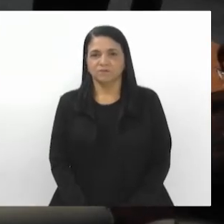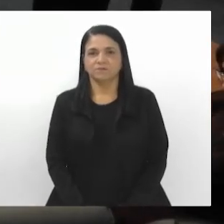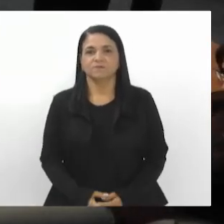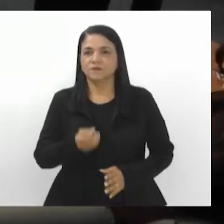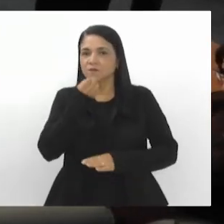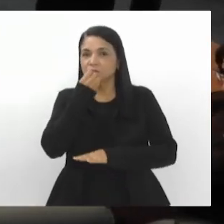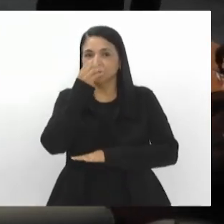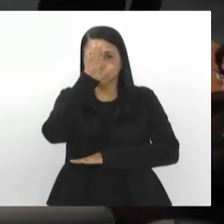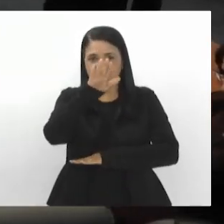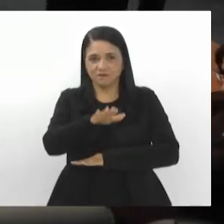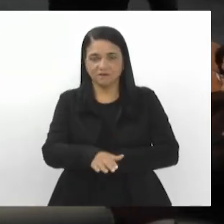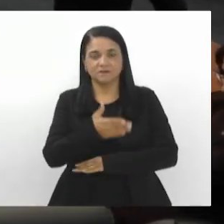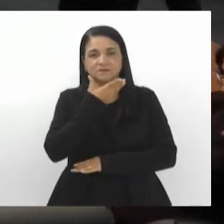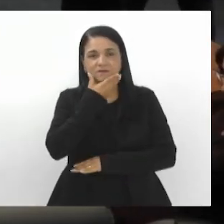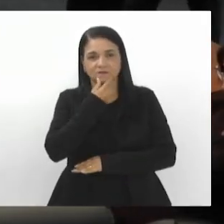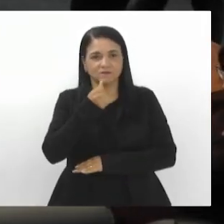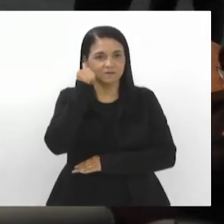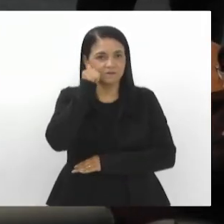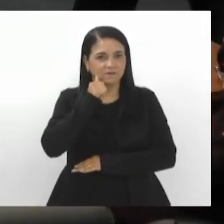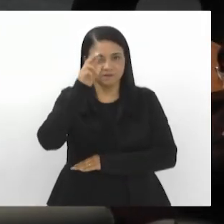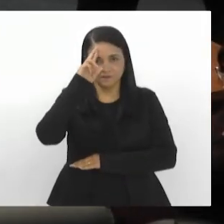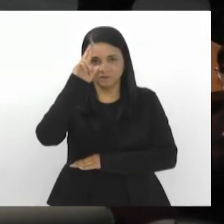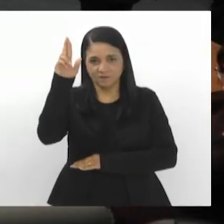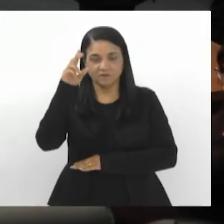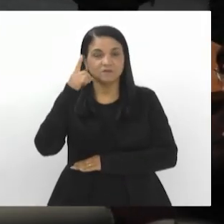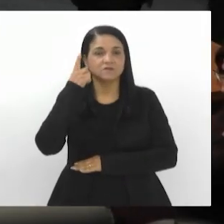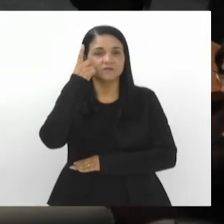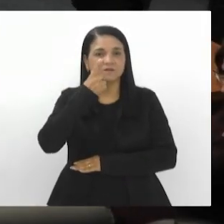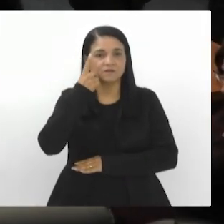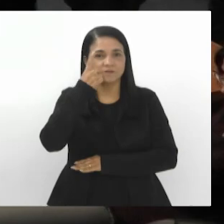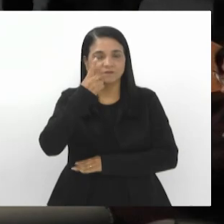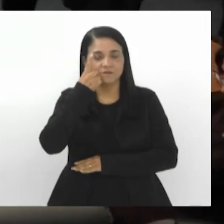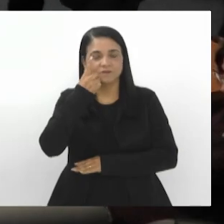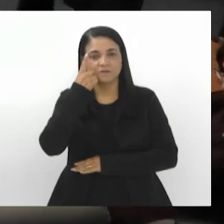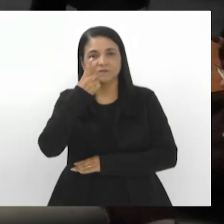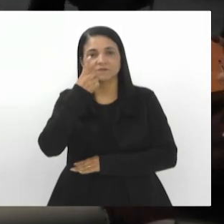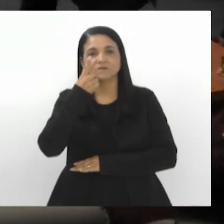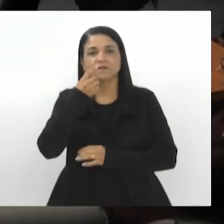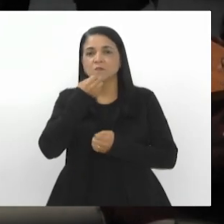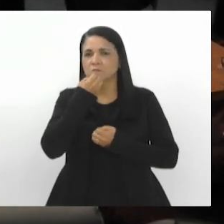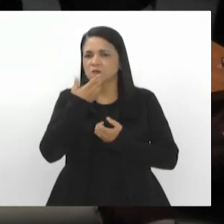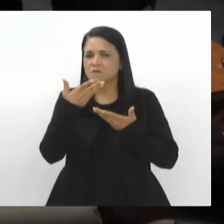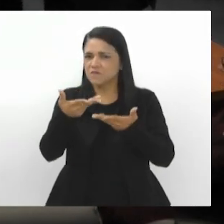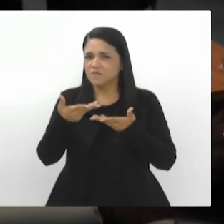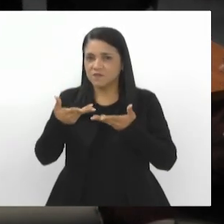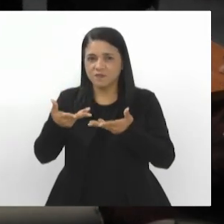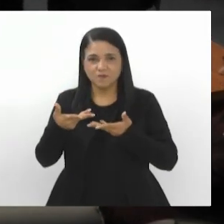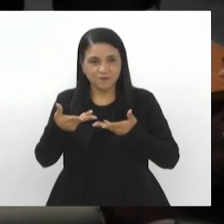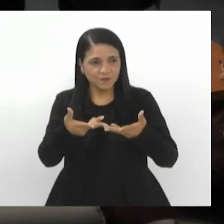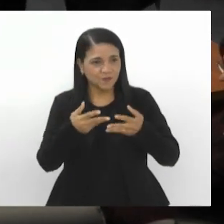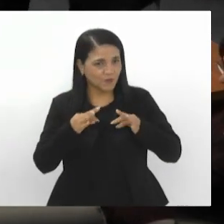Boa tarde, senhoras e senhores deputados, deputadas, sejam todos bem-vindos.